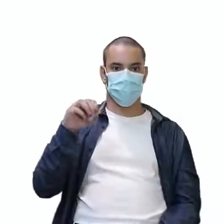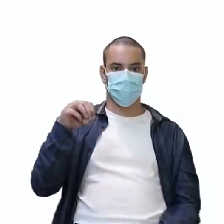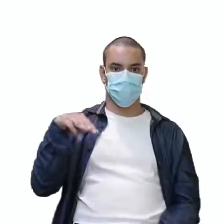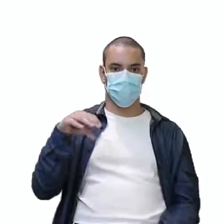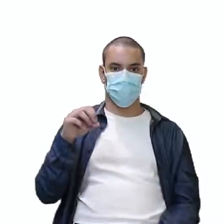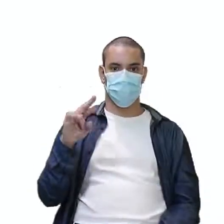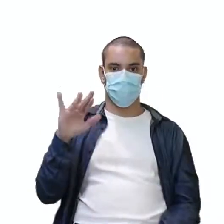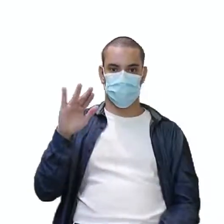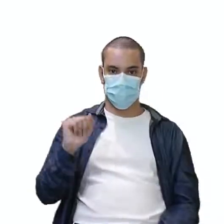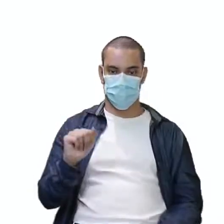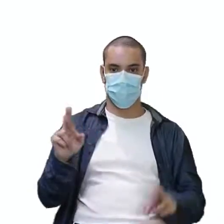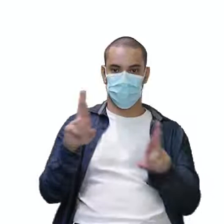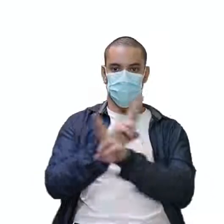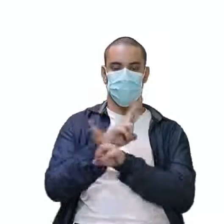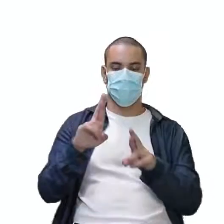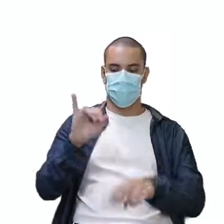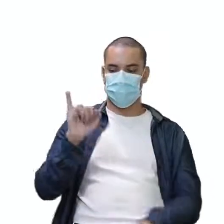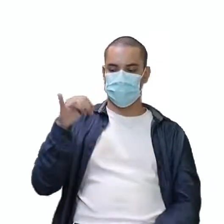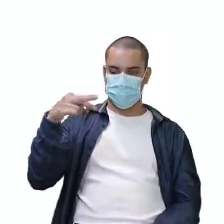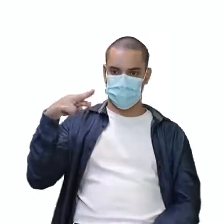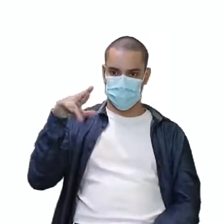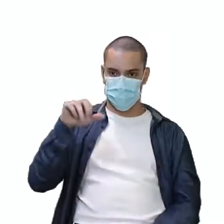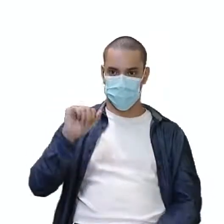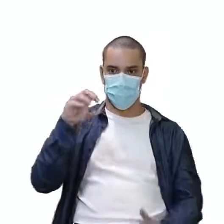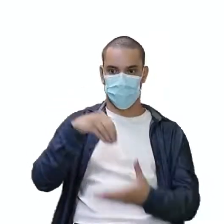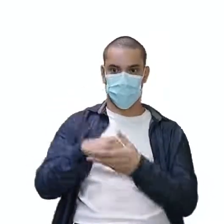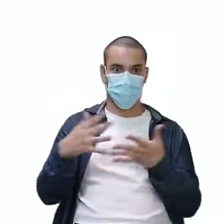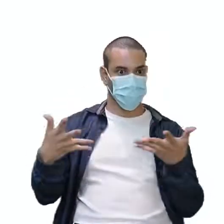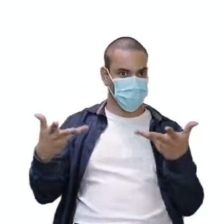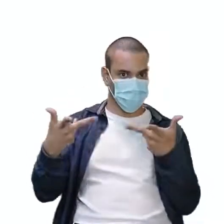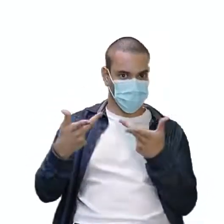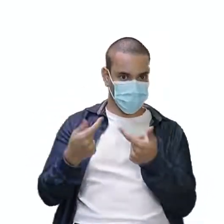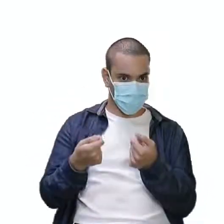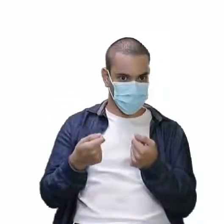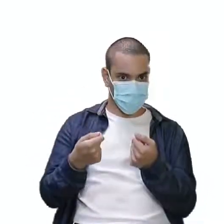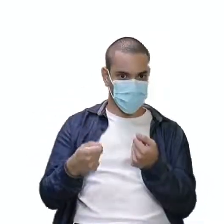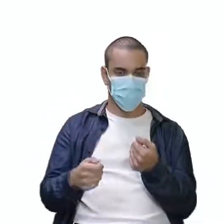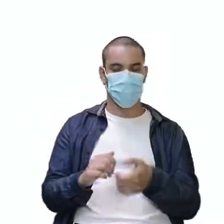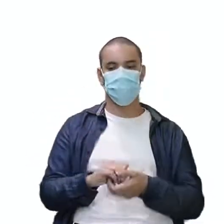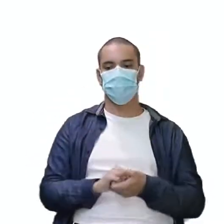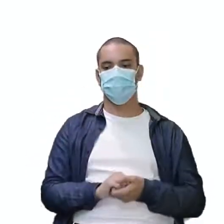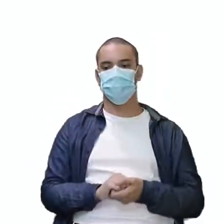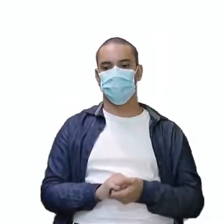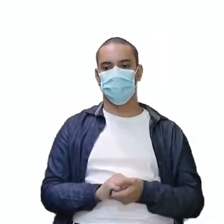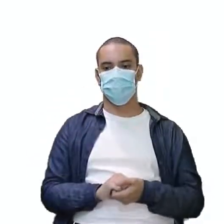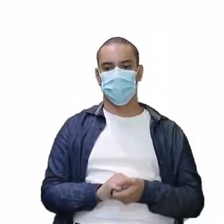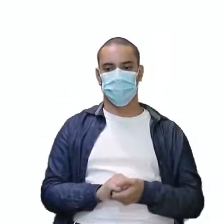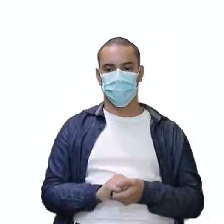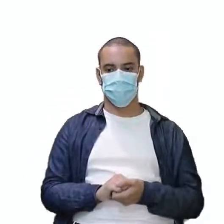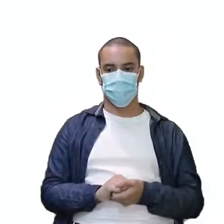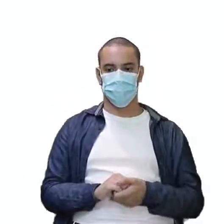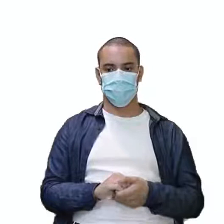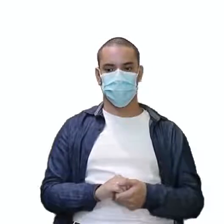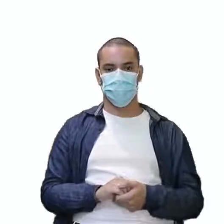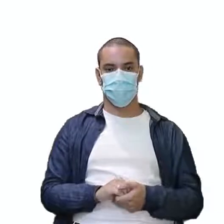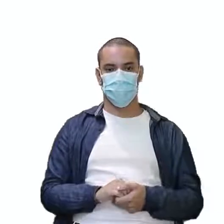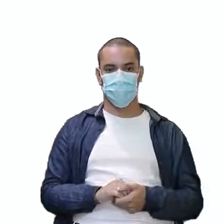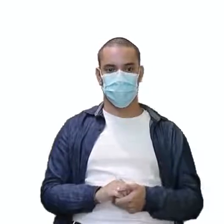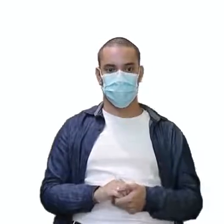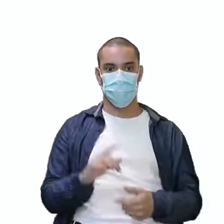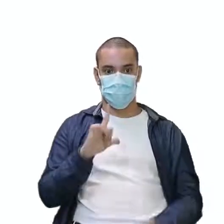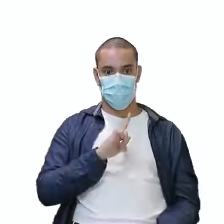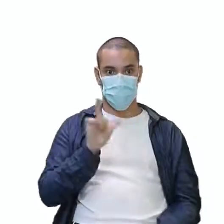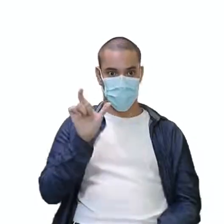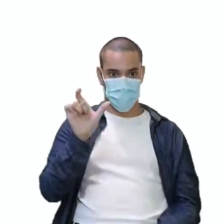isomorfa com relações intraespecíficas harmônicas. Preste atenção. Tem uma